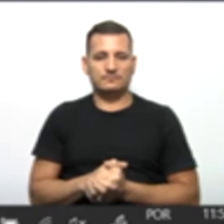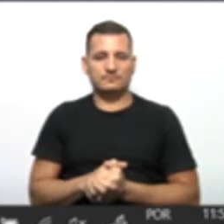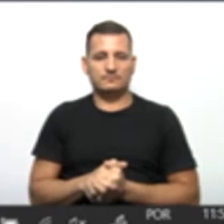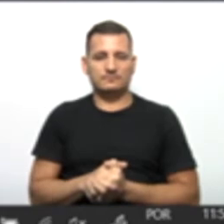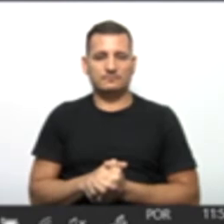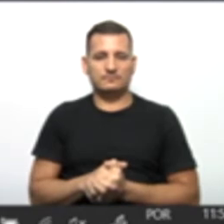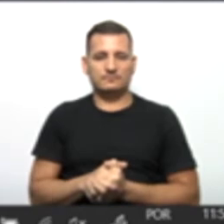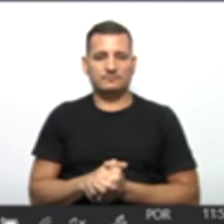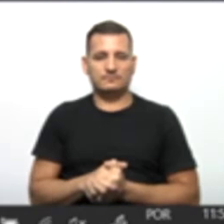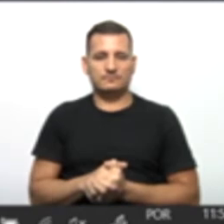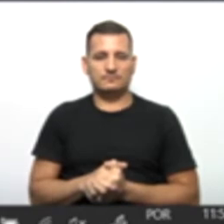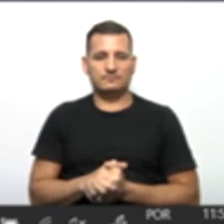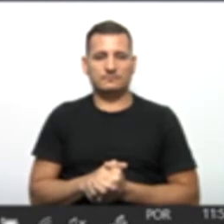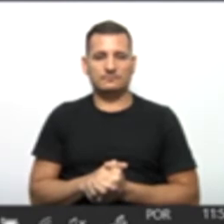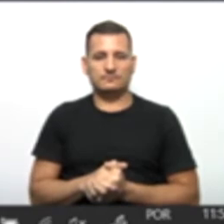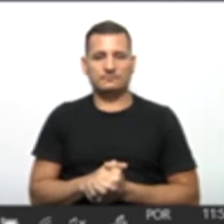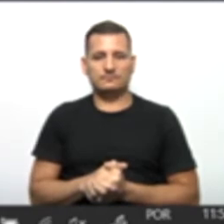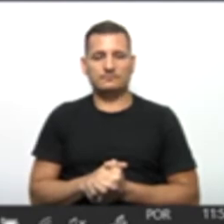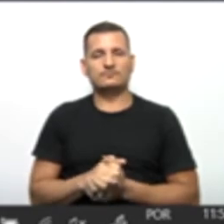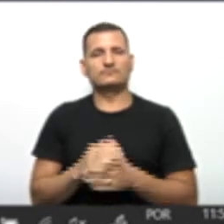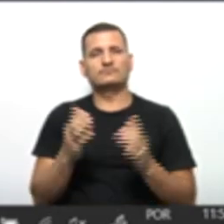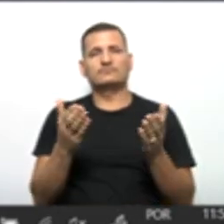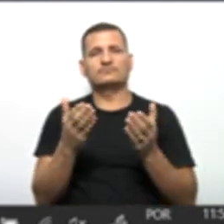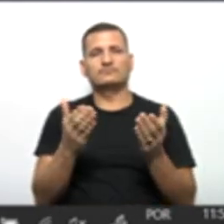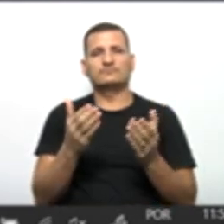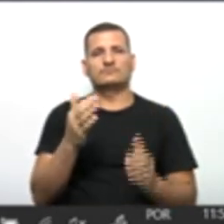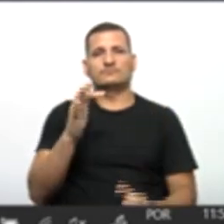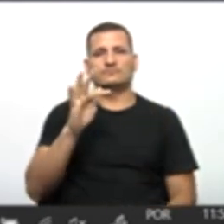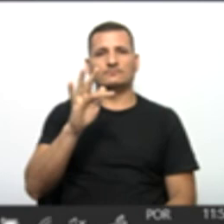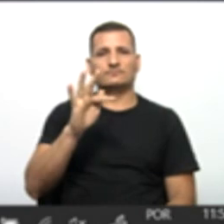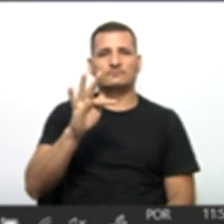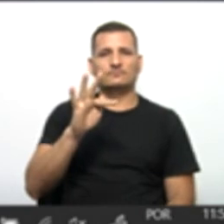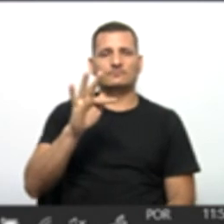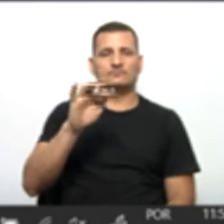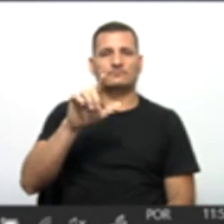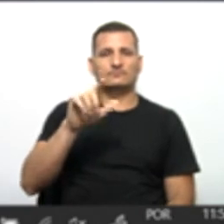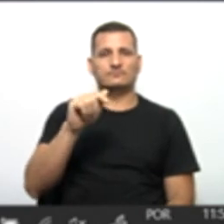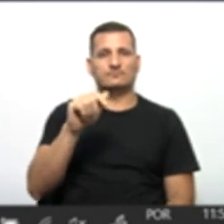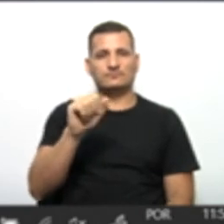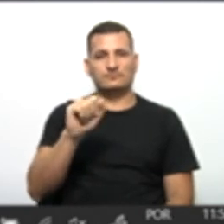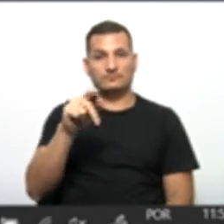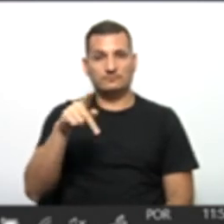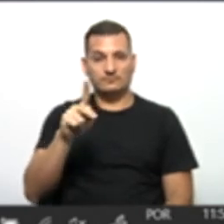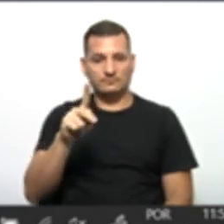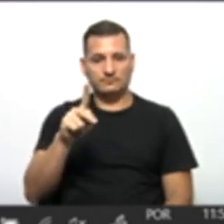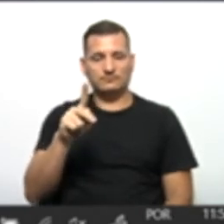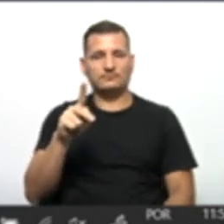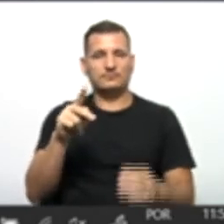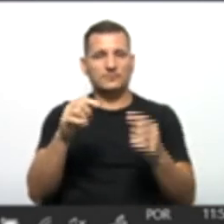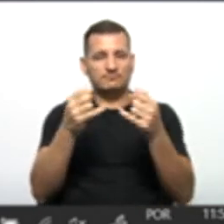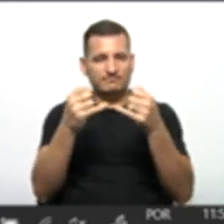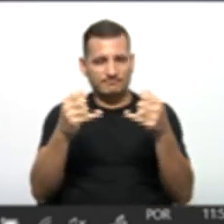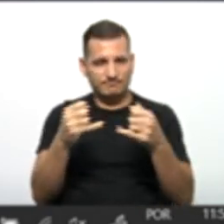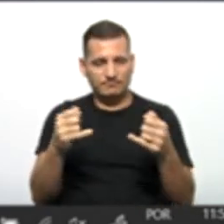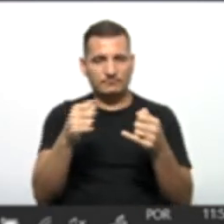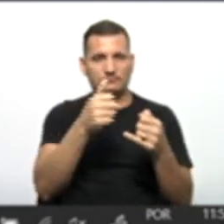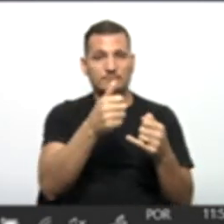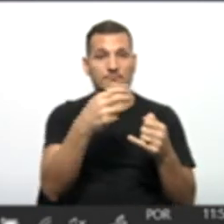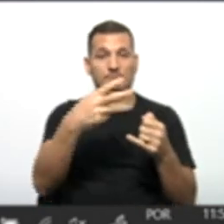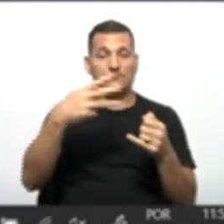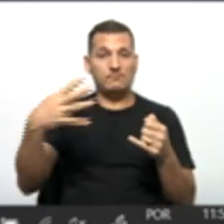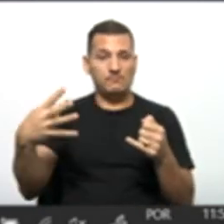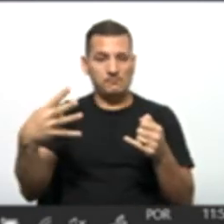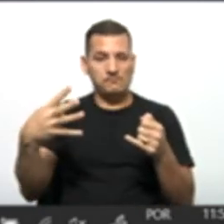lá na linha 134 outra coisa gente o nosso código ele segue uma